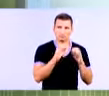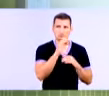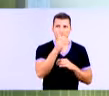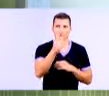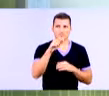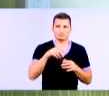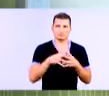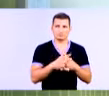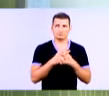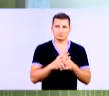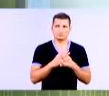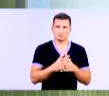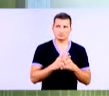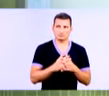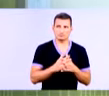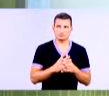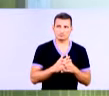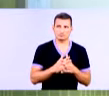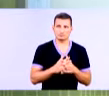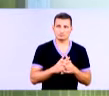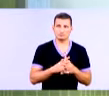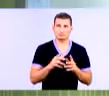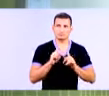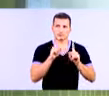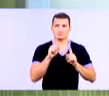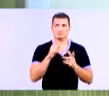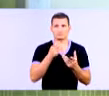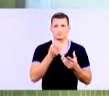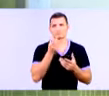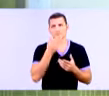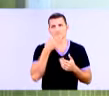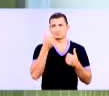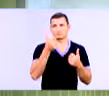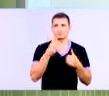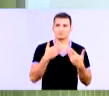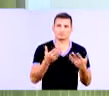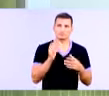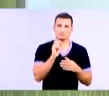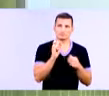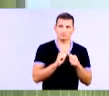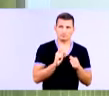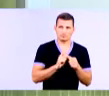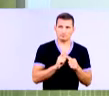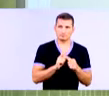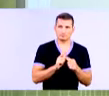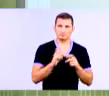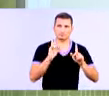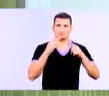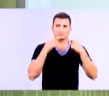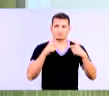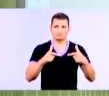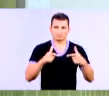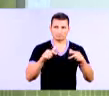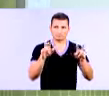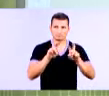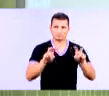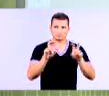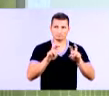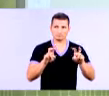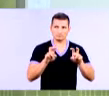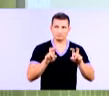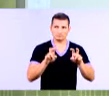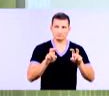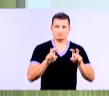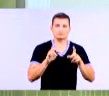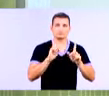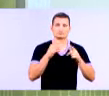complicado, né? Não seria o ideal. Então o que a gente fez? A gente fez intermediário. Não é nem linguagem de máquina, ou nem linguagem